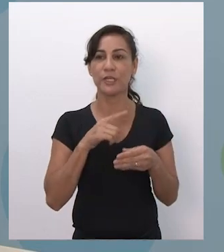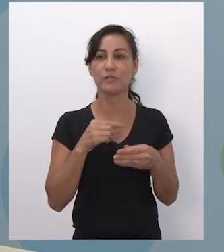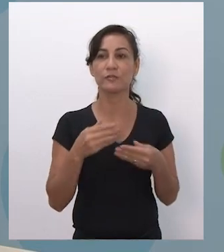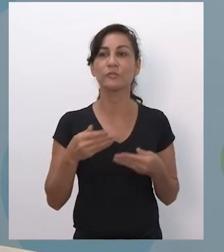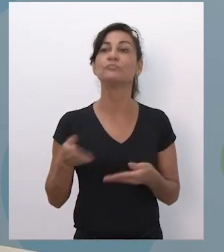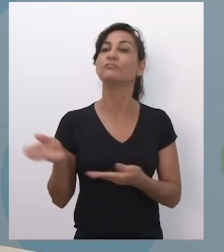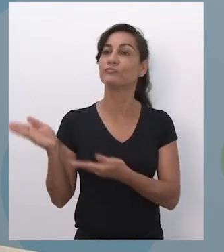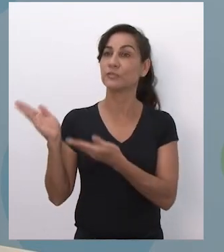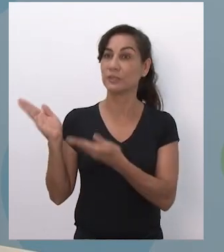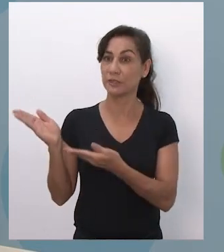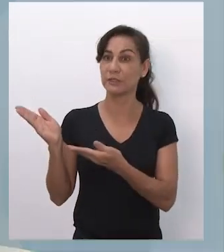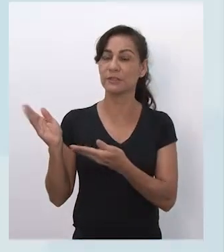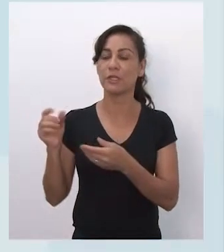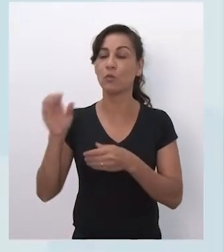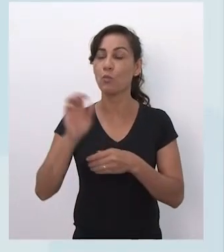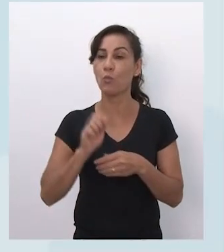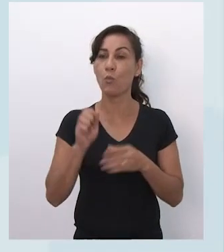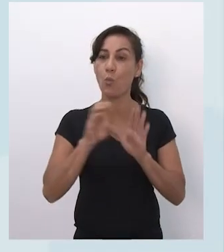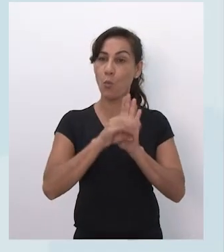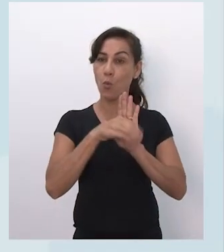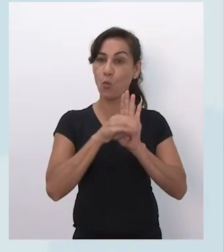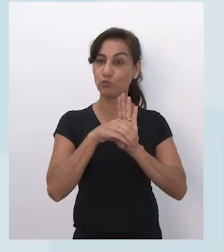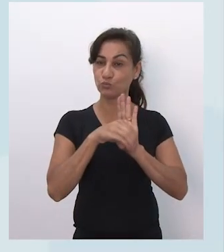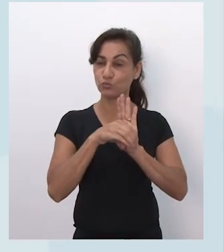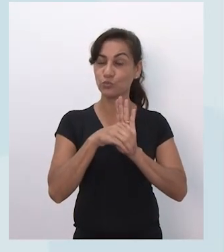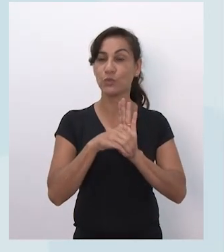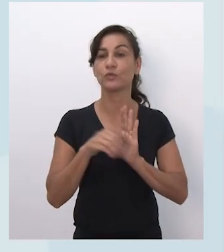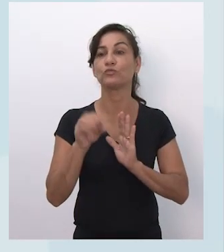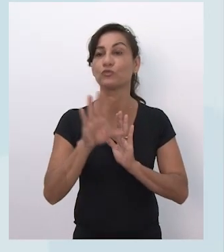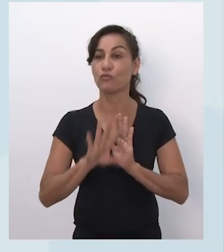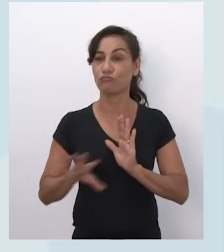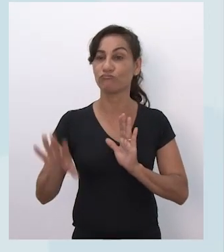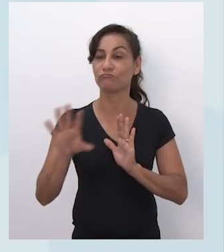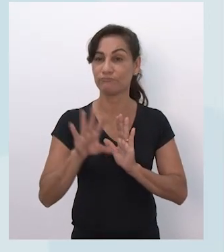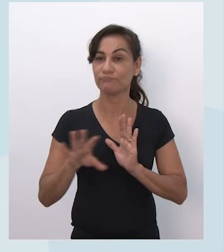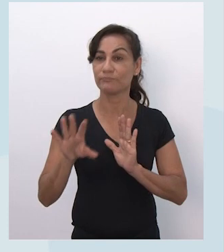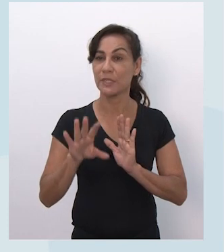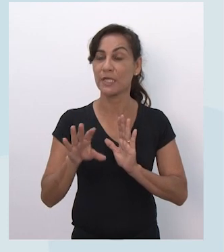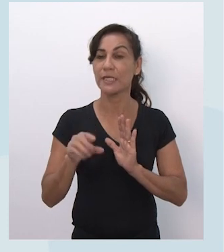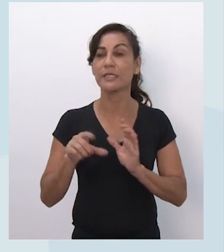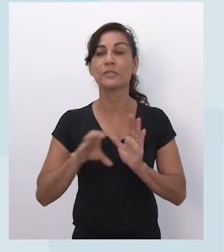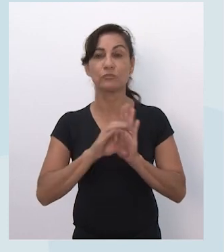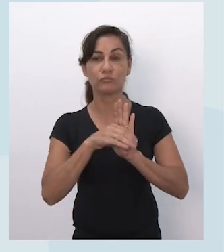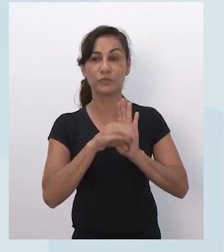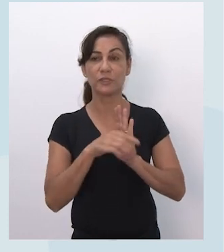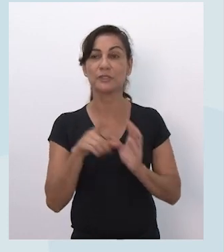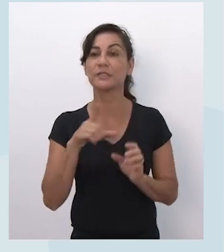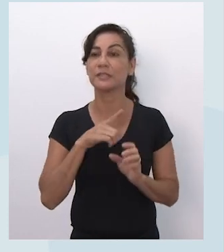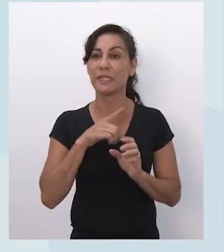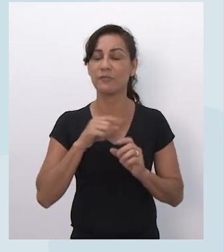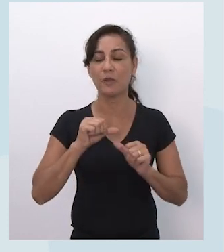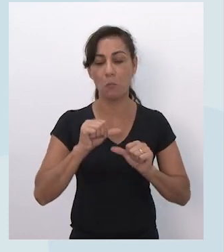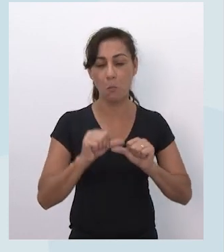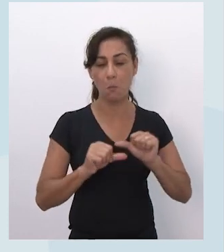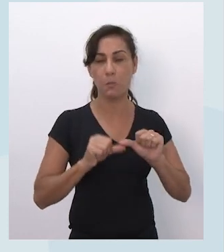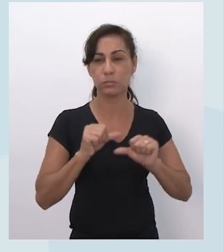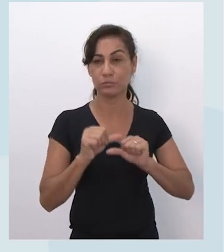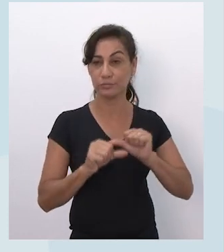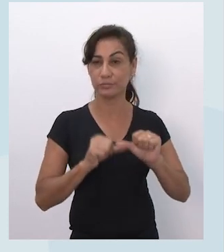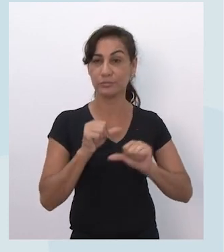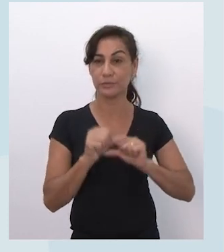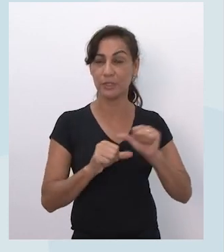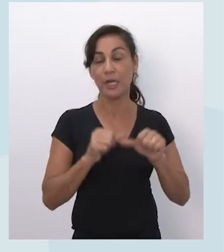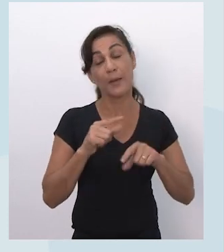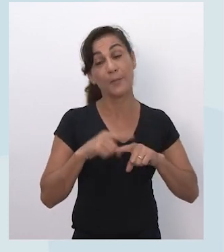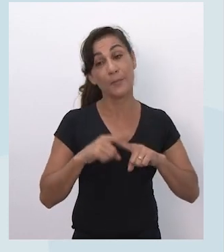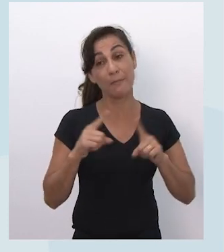conceitos, que é o conceito de região, que também é uma definição, é um conceito que vem também sofrendo algumas modificações, mas,